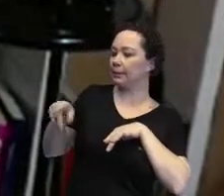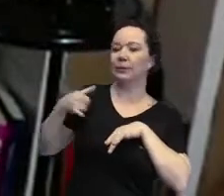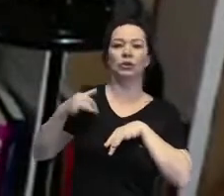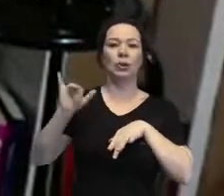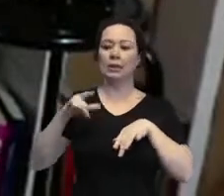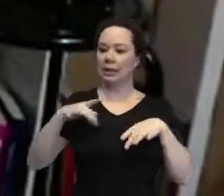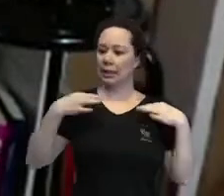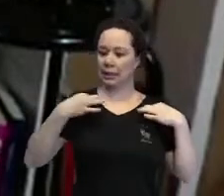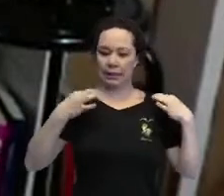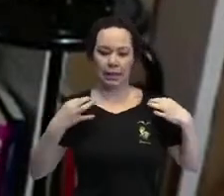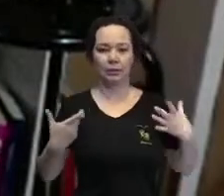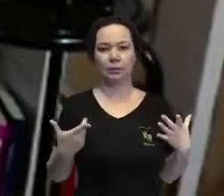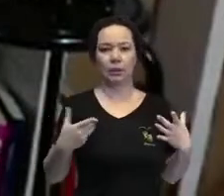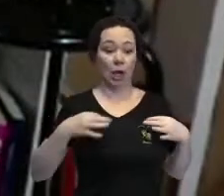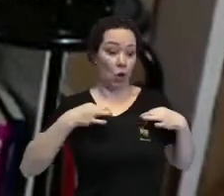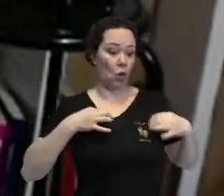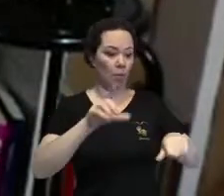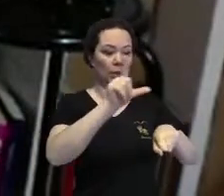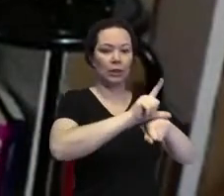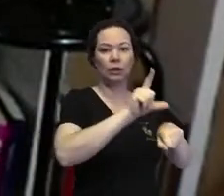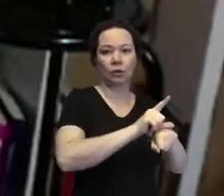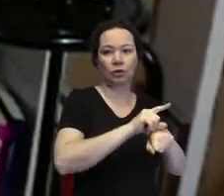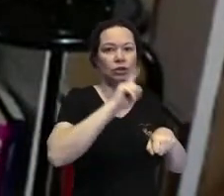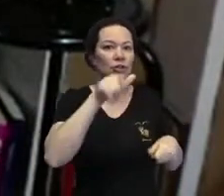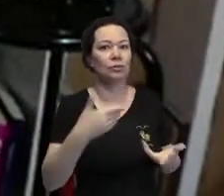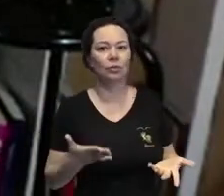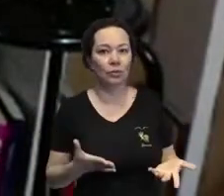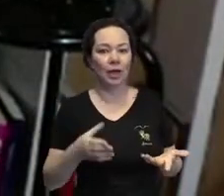na loja seja uma roupa não solidária.